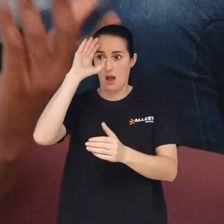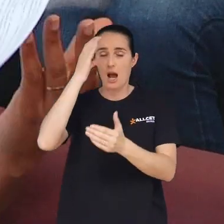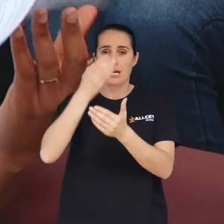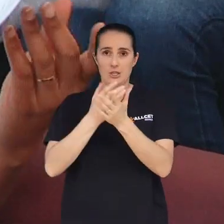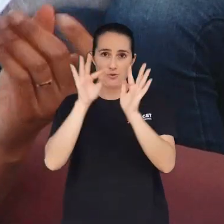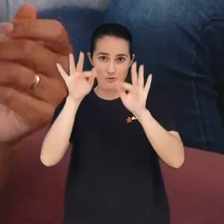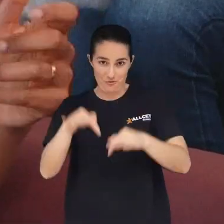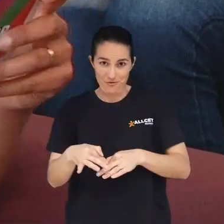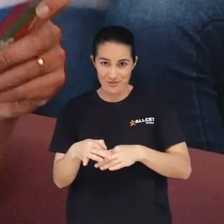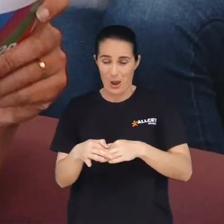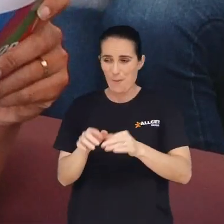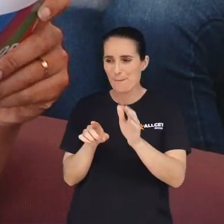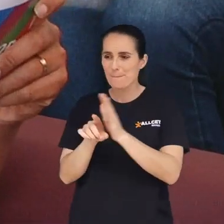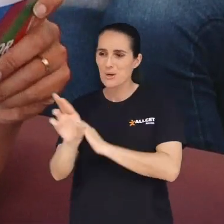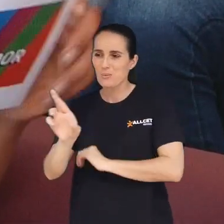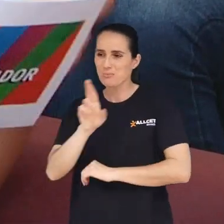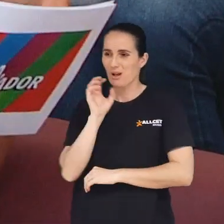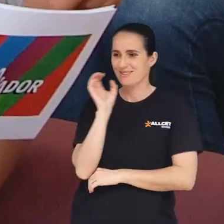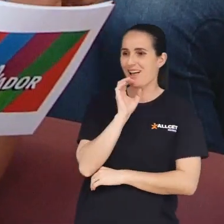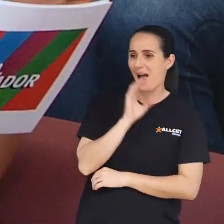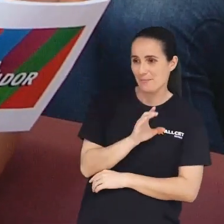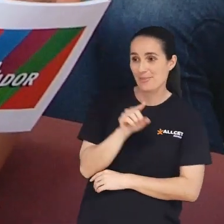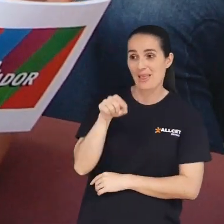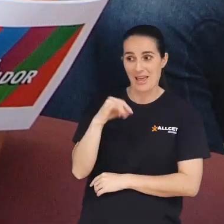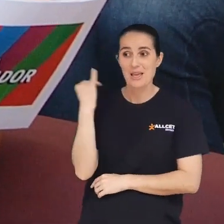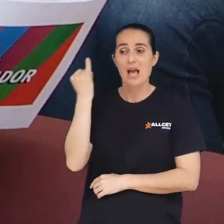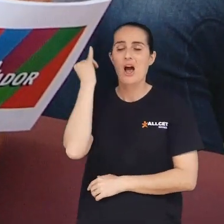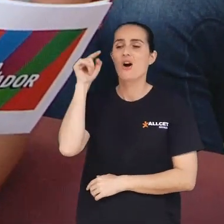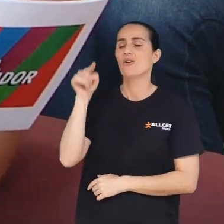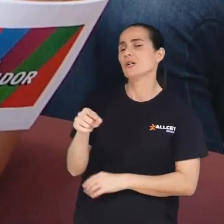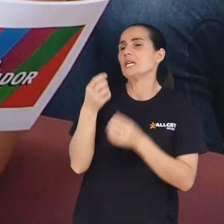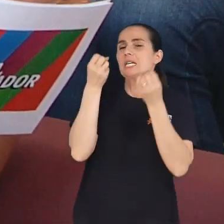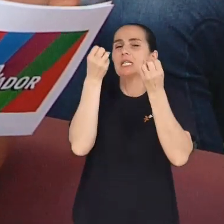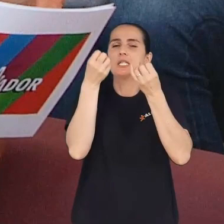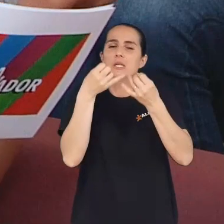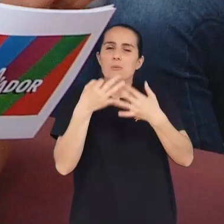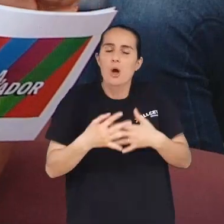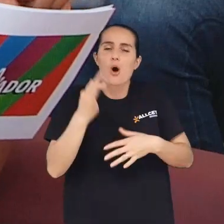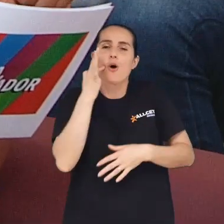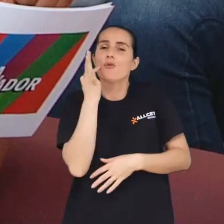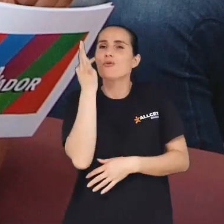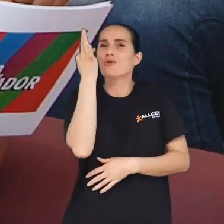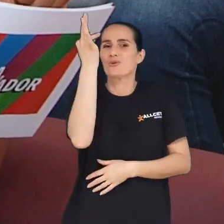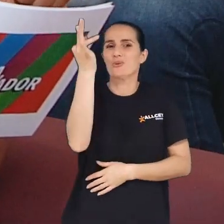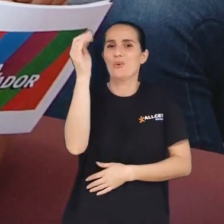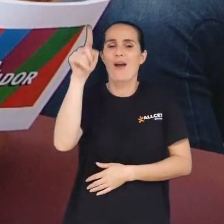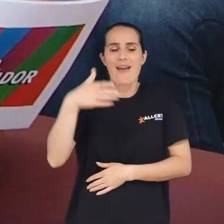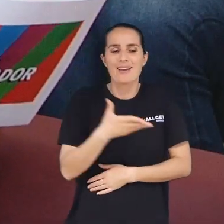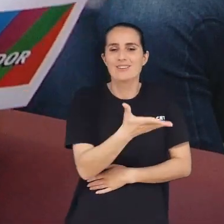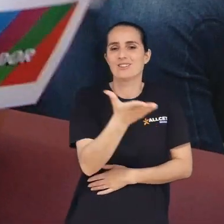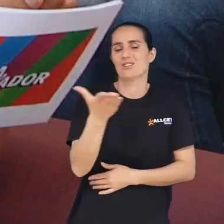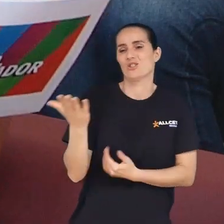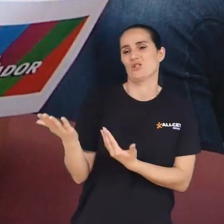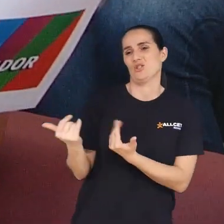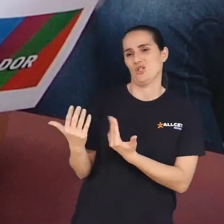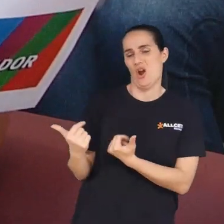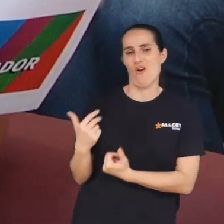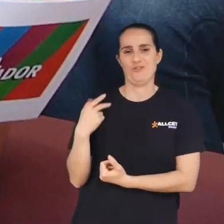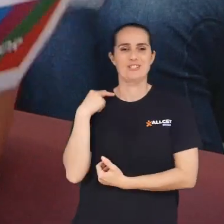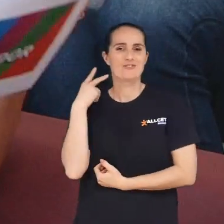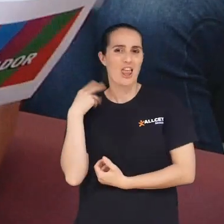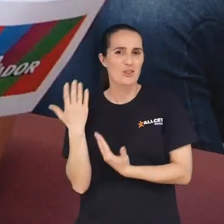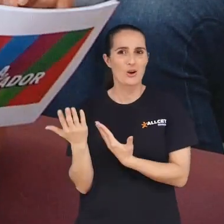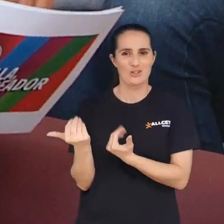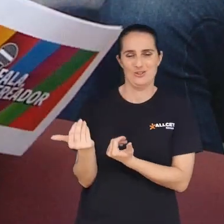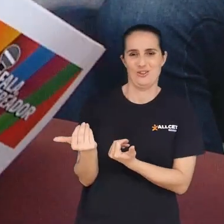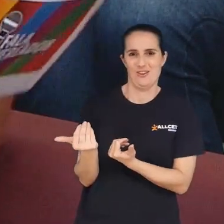a sua trajetória e principalmente, eu acredito que no final do bate-bola, e esse é um ponto importante, que o vereador definiu